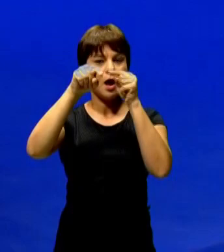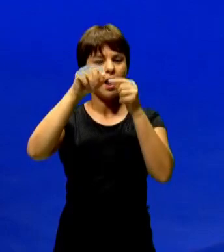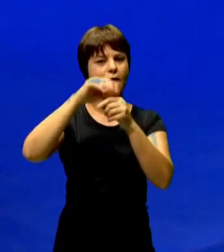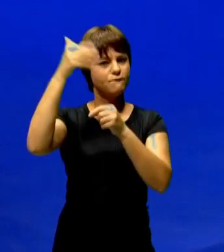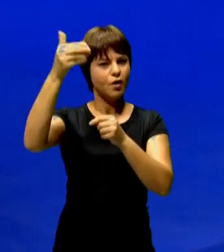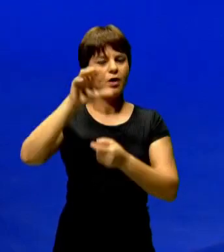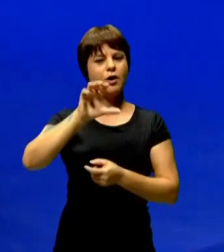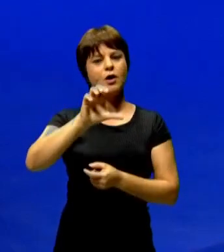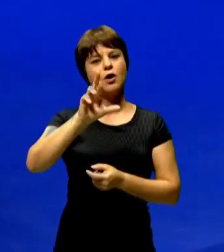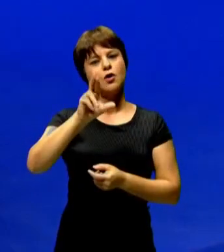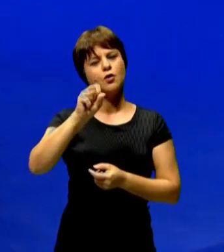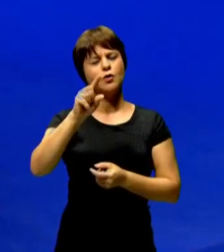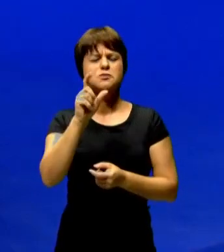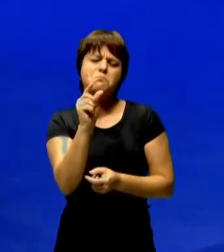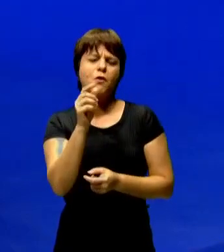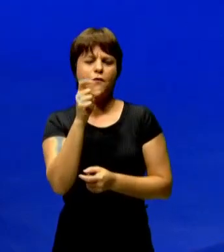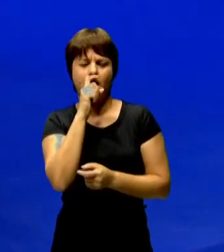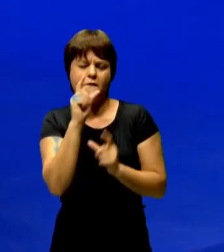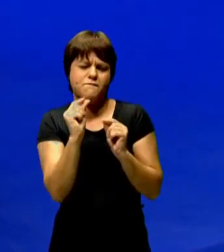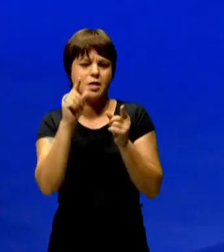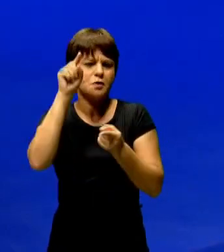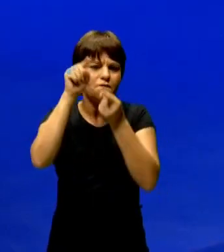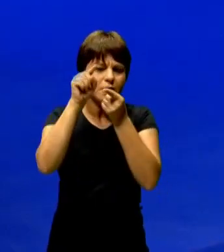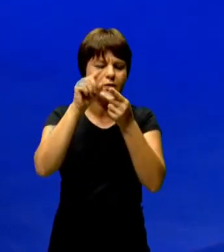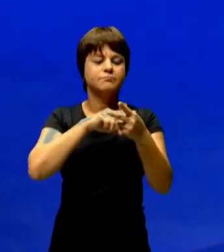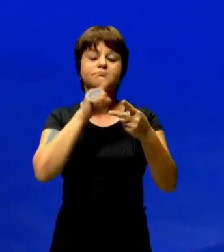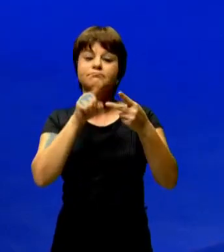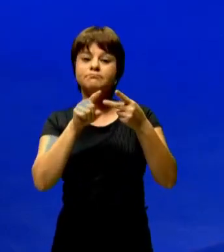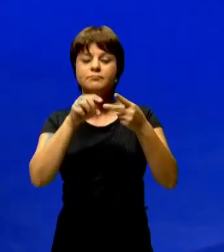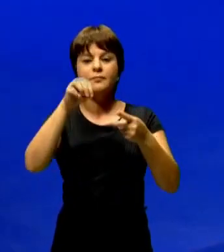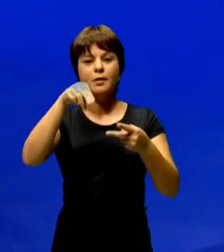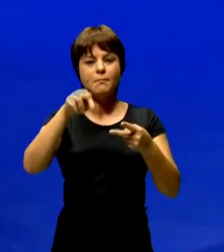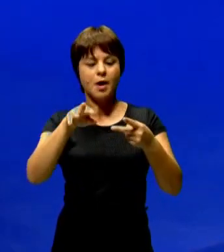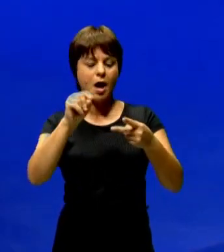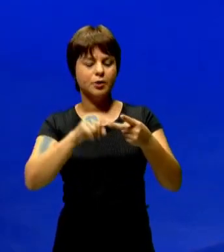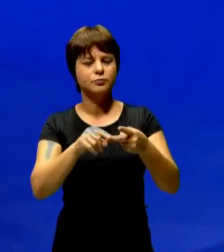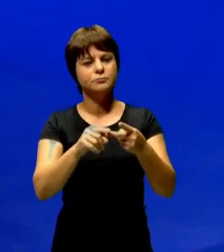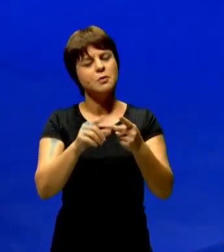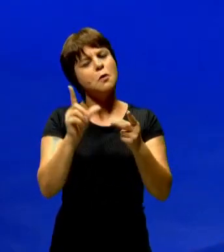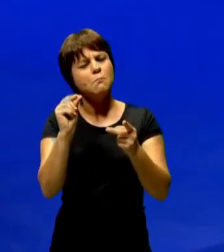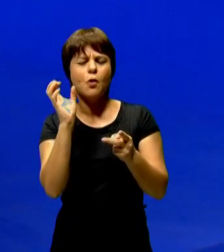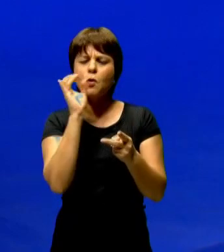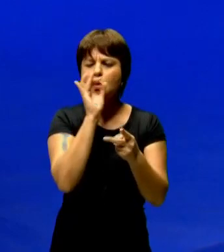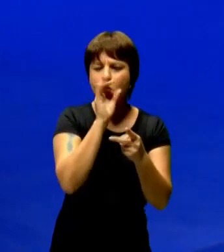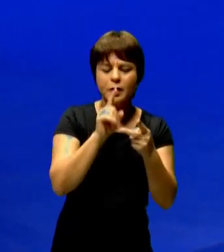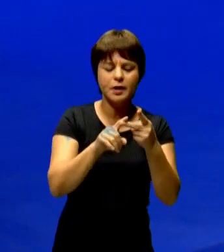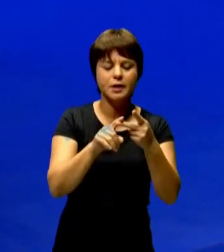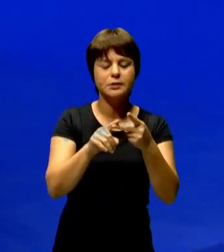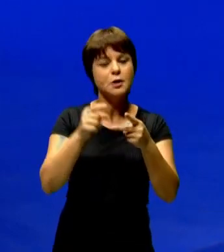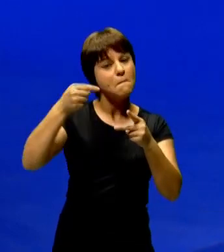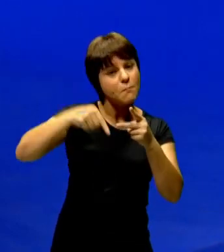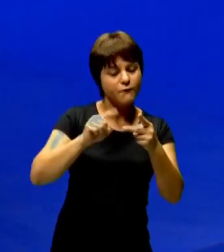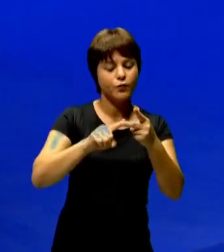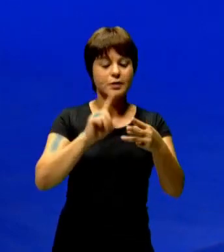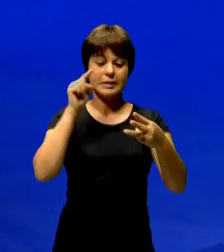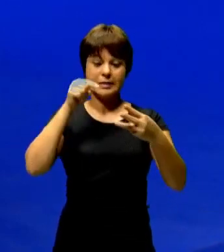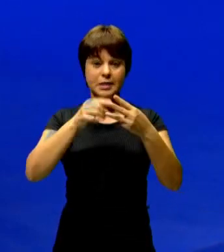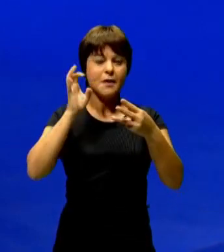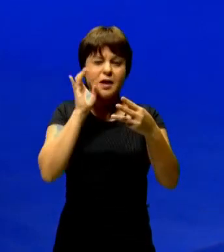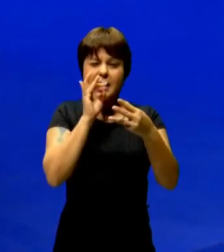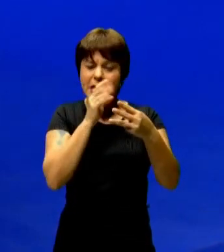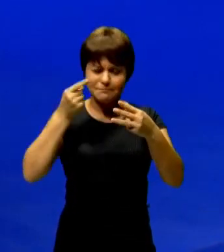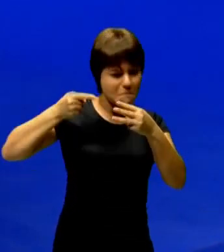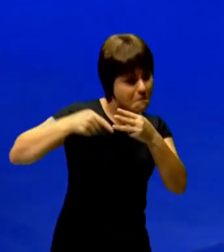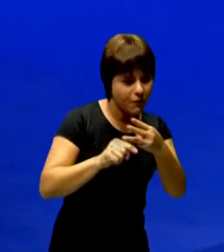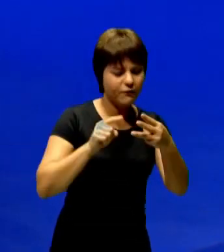é um pouco mais fria, bem mais fina. A intermediária, que seria o manto, ela é bem mais quente ainda e mais profunda, seria a